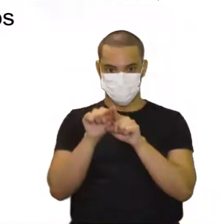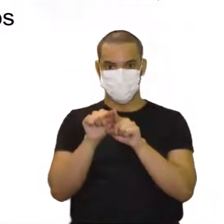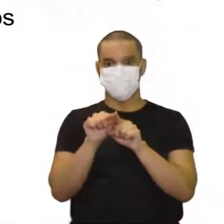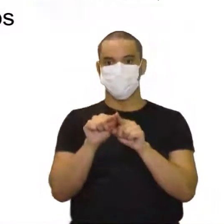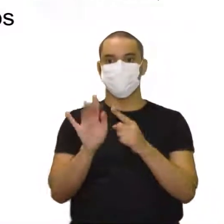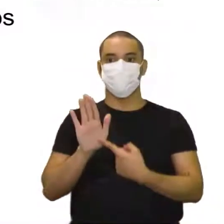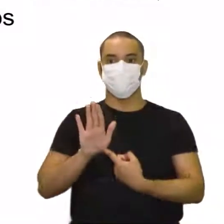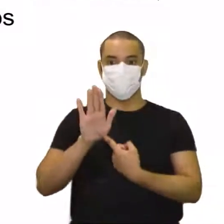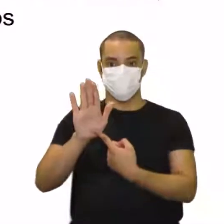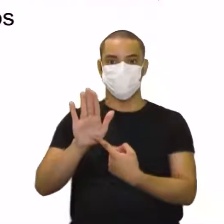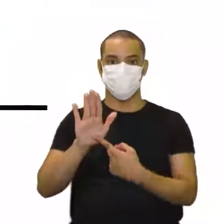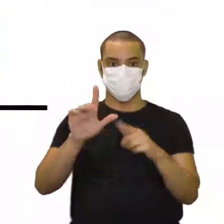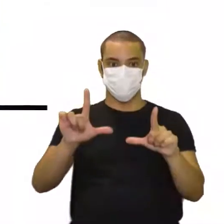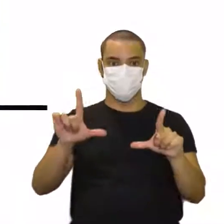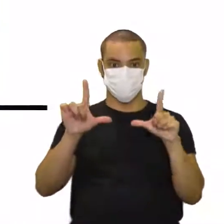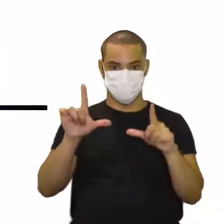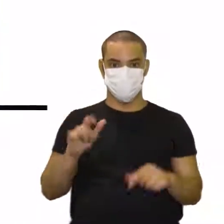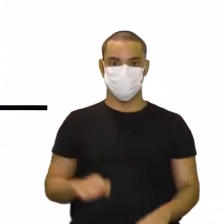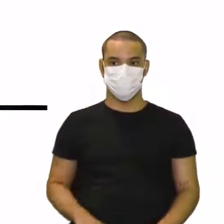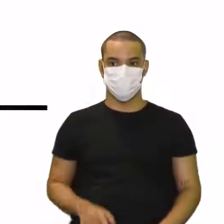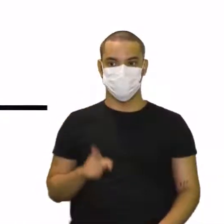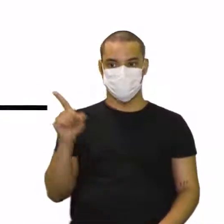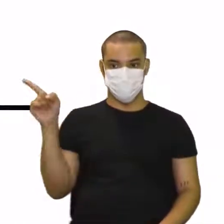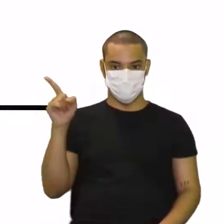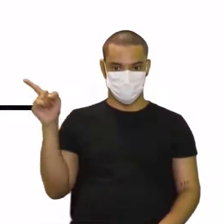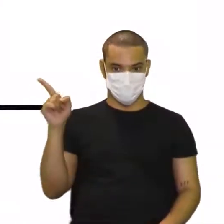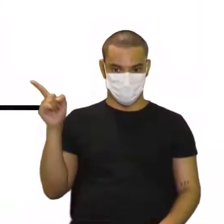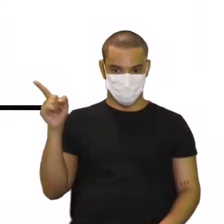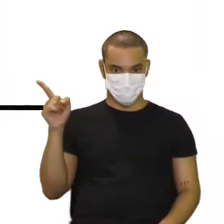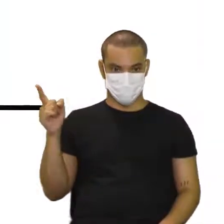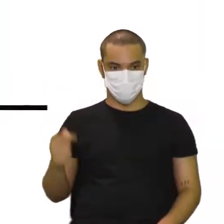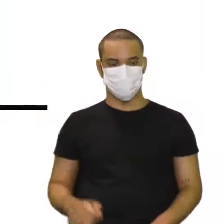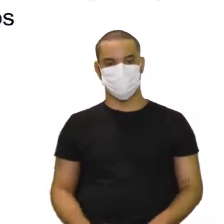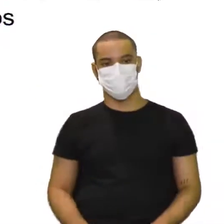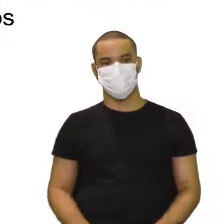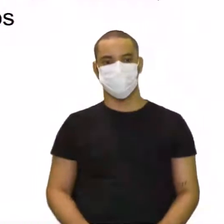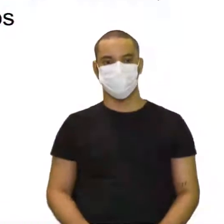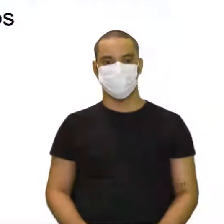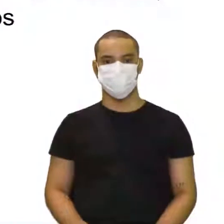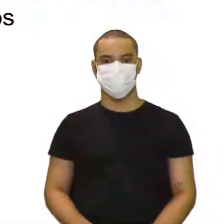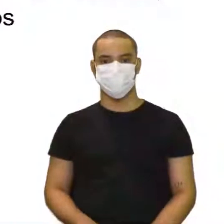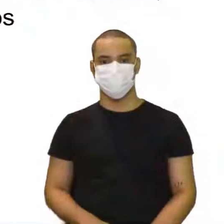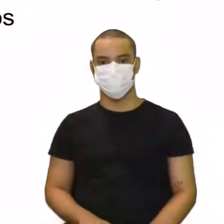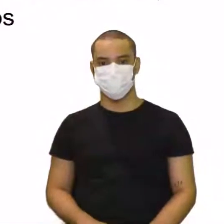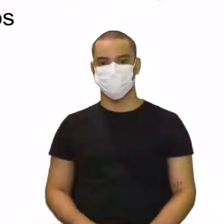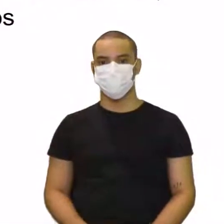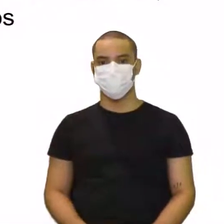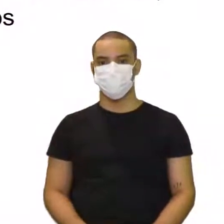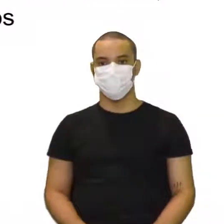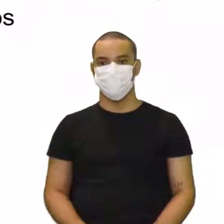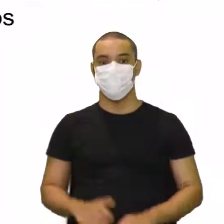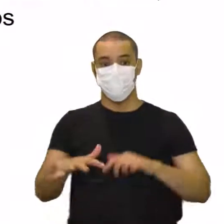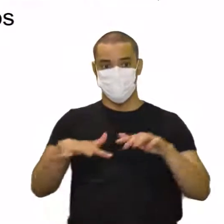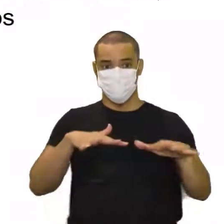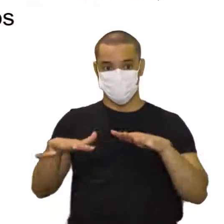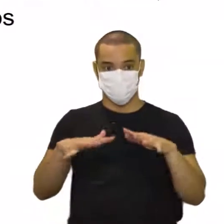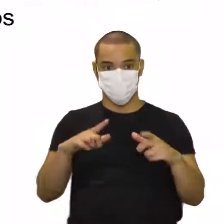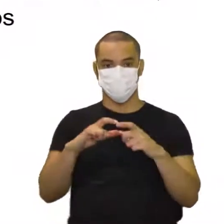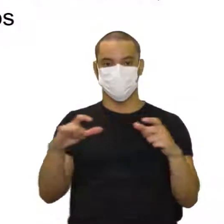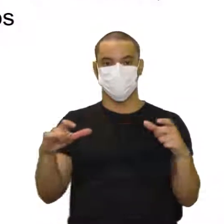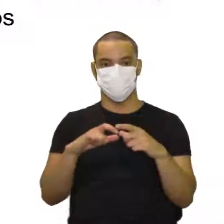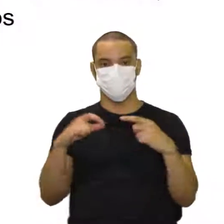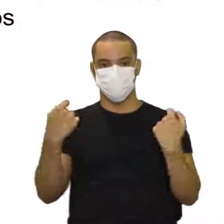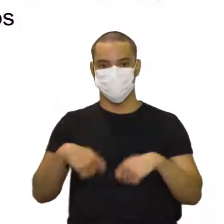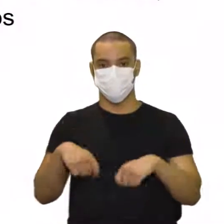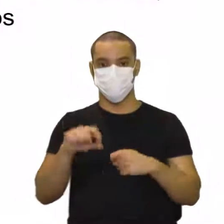Como mostra a figura a seguir. Está aqui na figura, certo? Todos os dados aí. Vamos lá. O movimento da barra